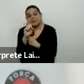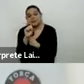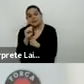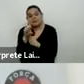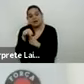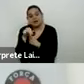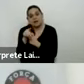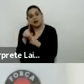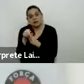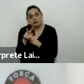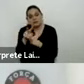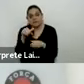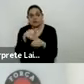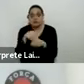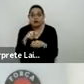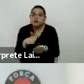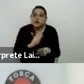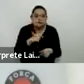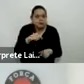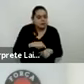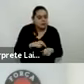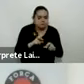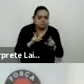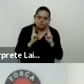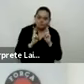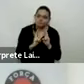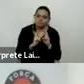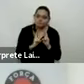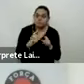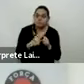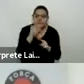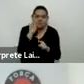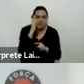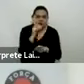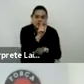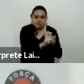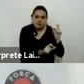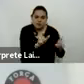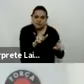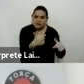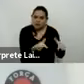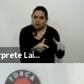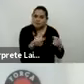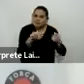torcendo, porque sabemos que esses trabalhadores informais precisam